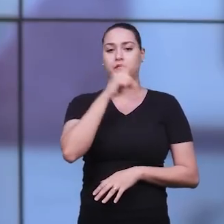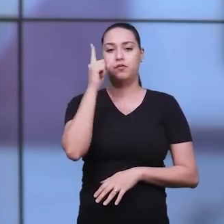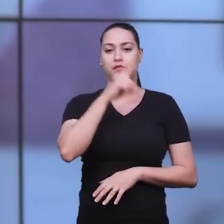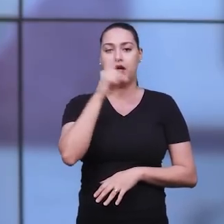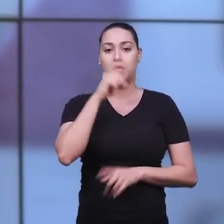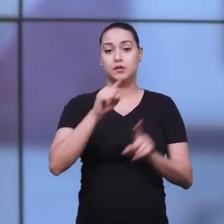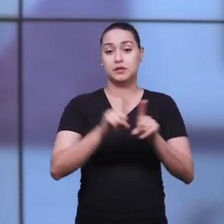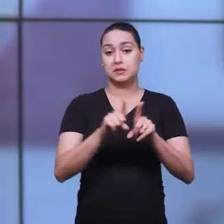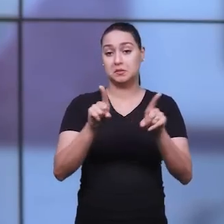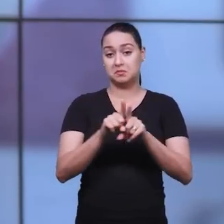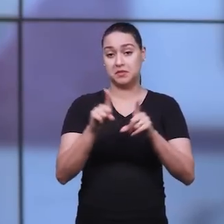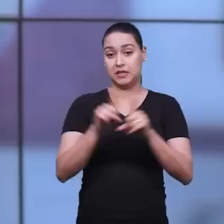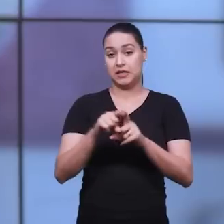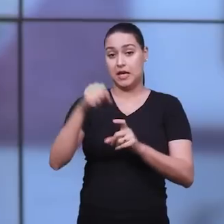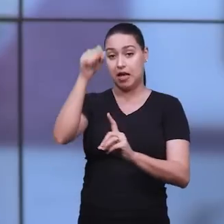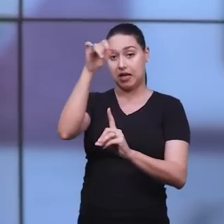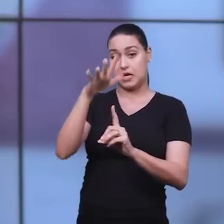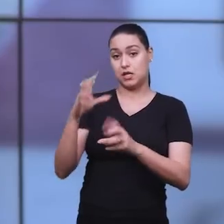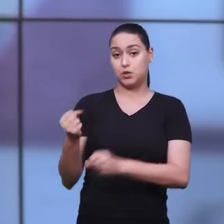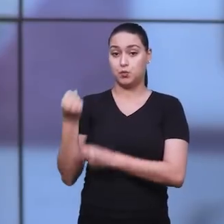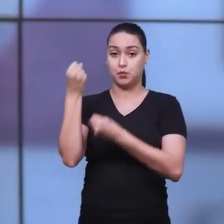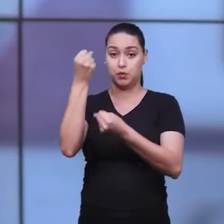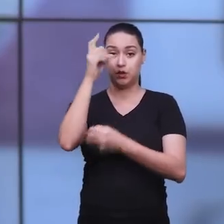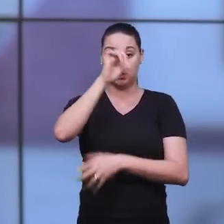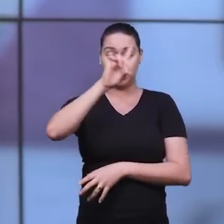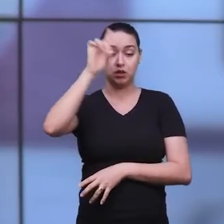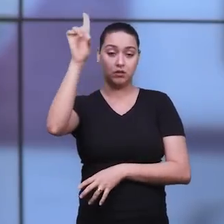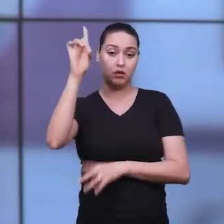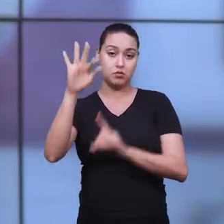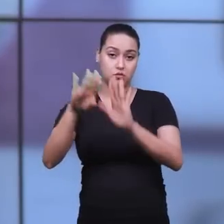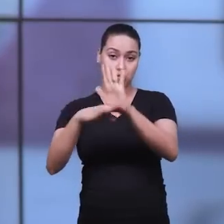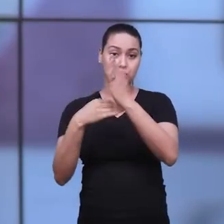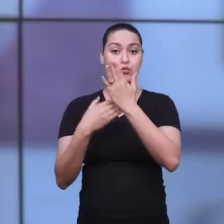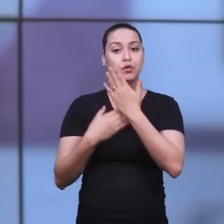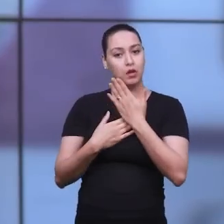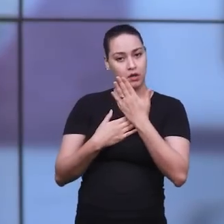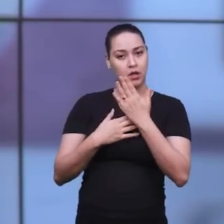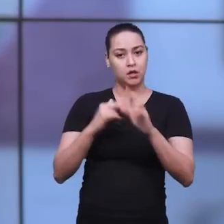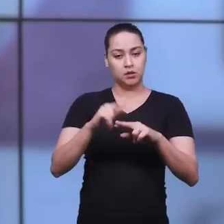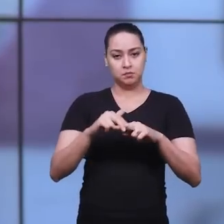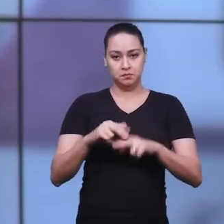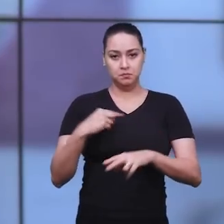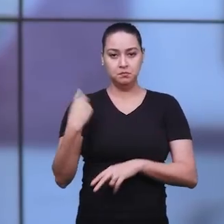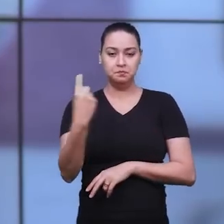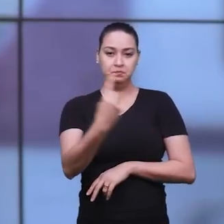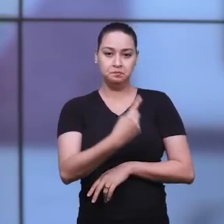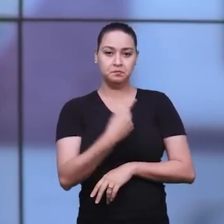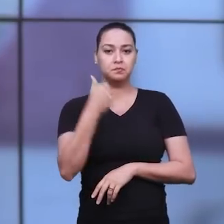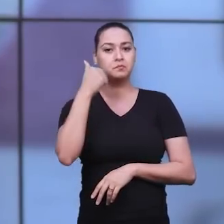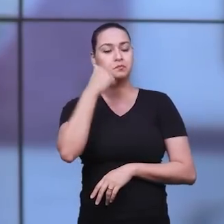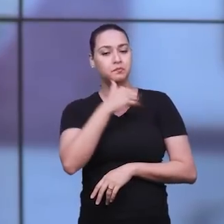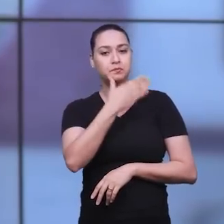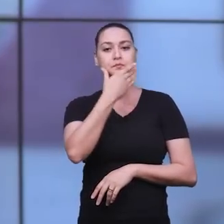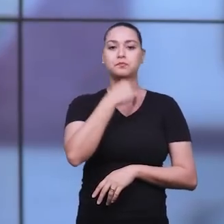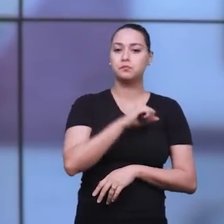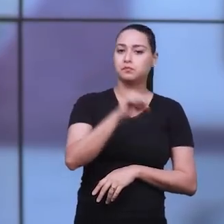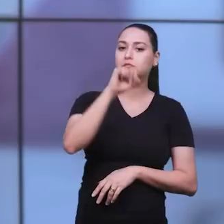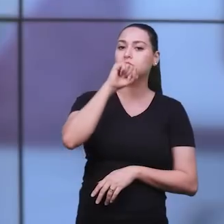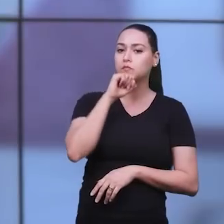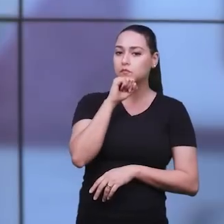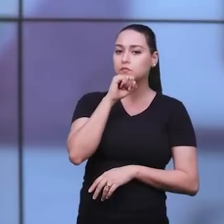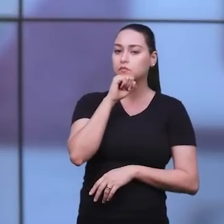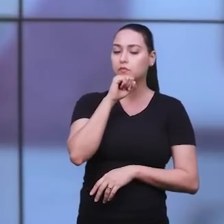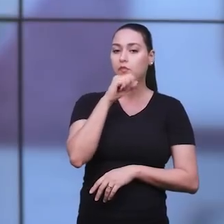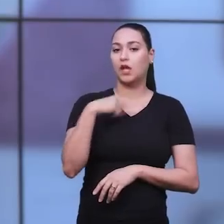nossa incapacidade quanto a graça e o poder dele em nos ajudar. Então, como pais,